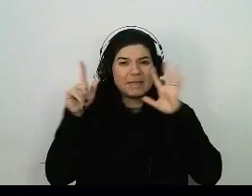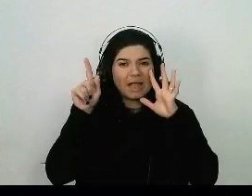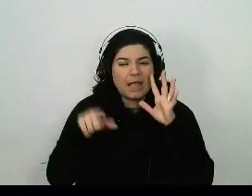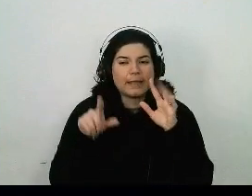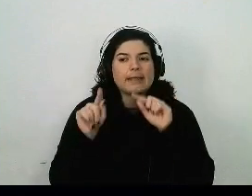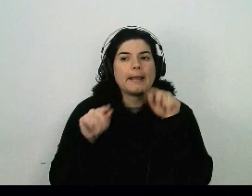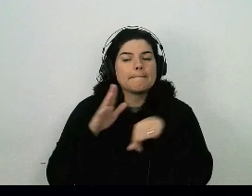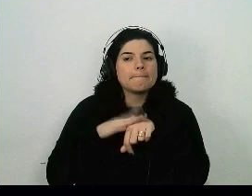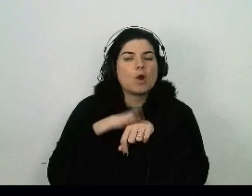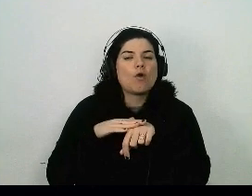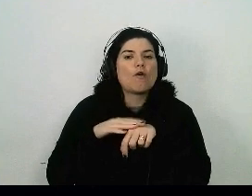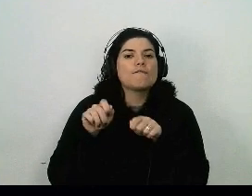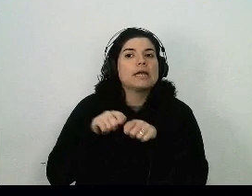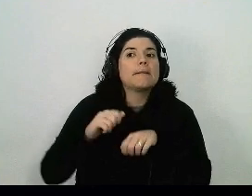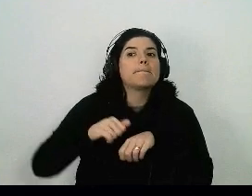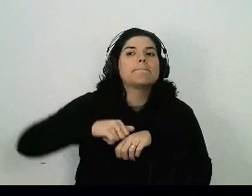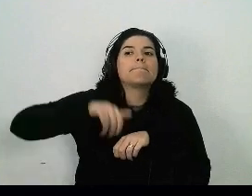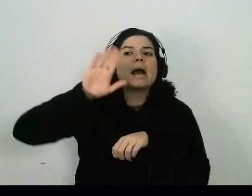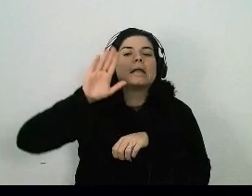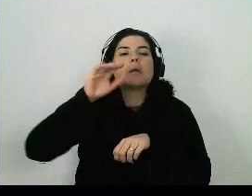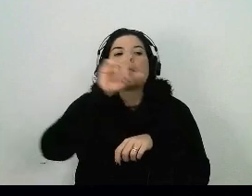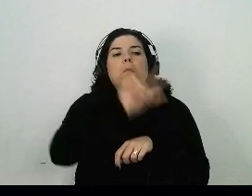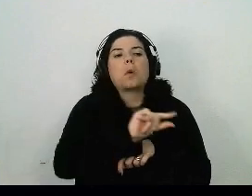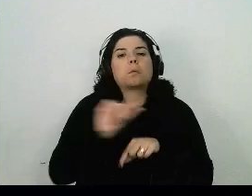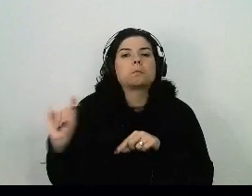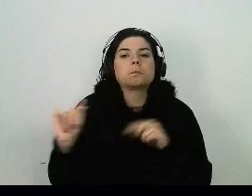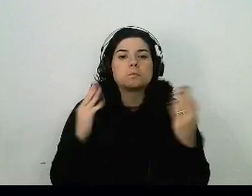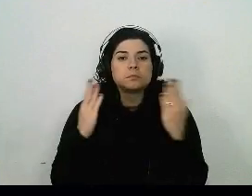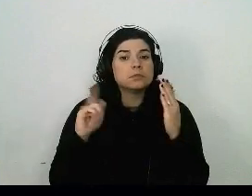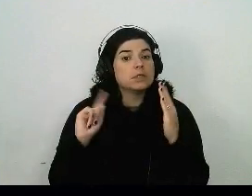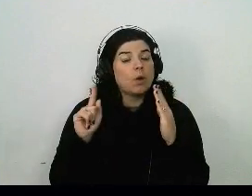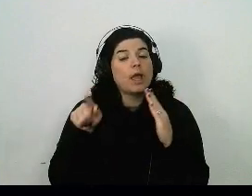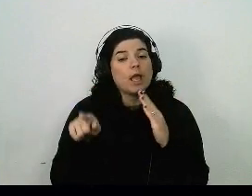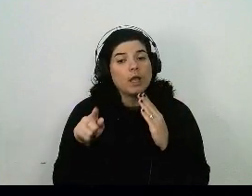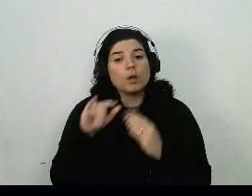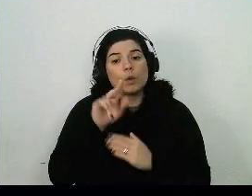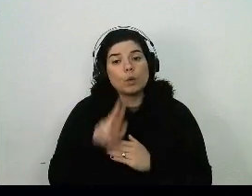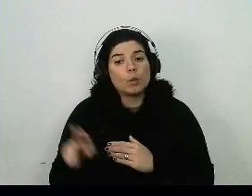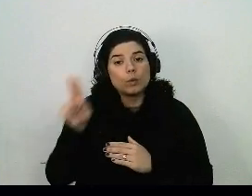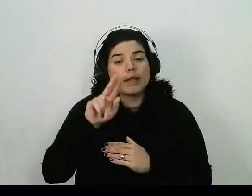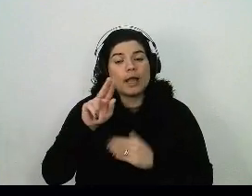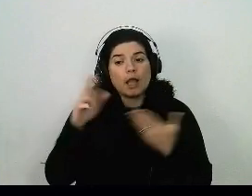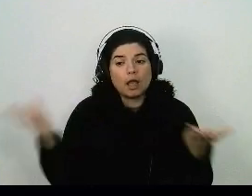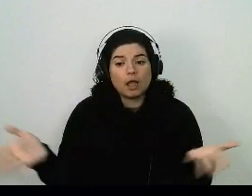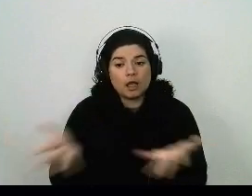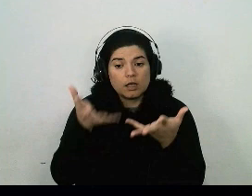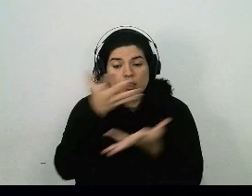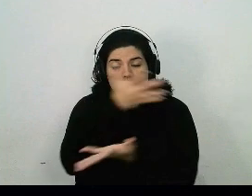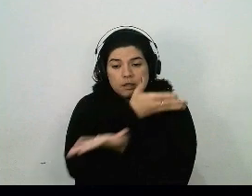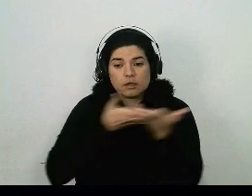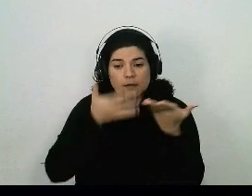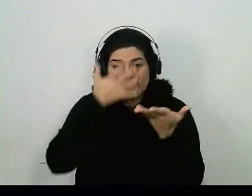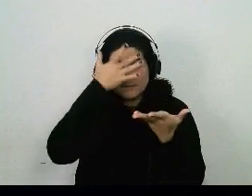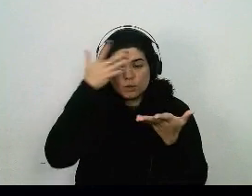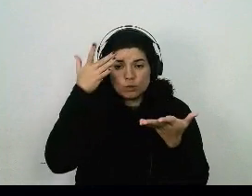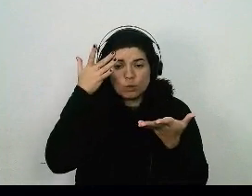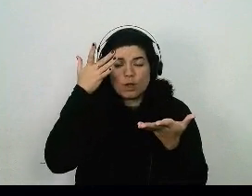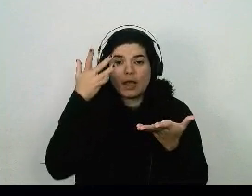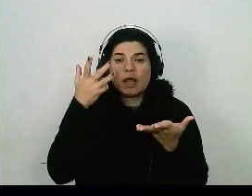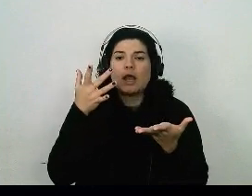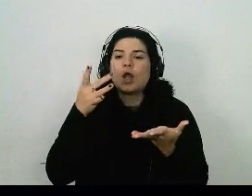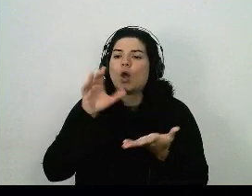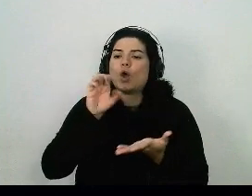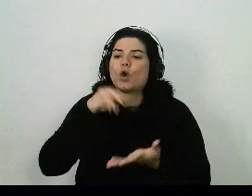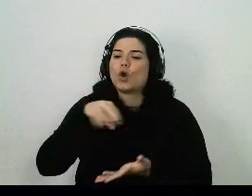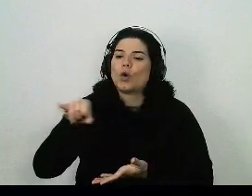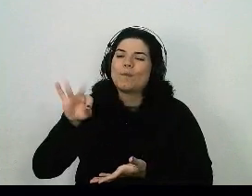mais ou menos a ideia é usar esse indicador para estimular as pessoas que produzem menos cometes a fazer cometidas